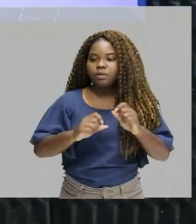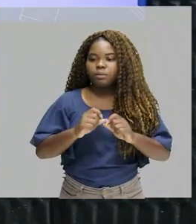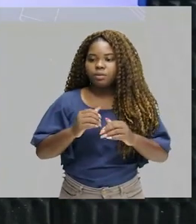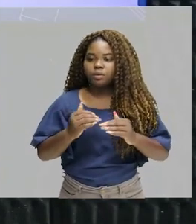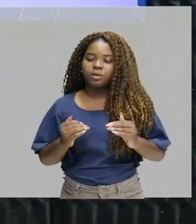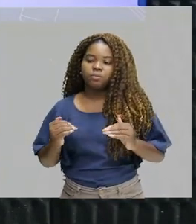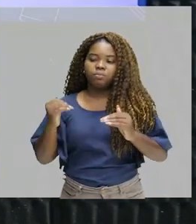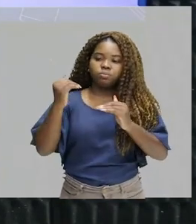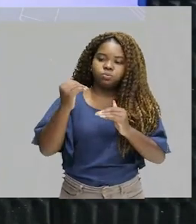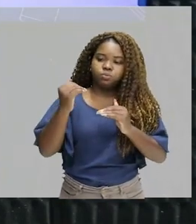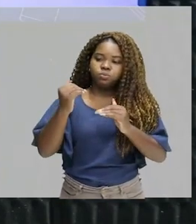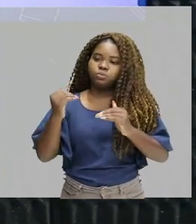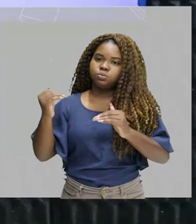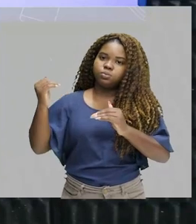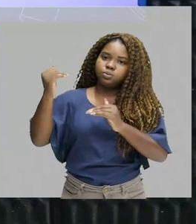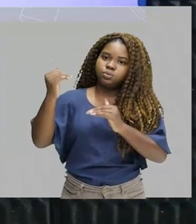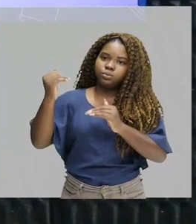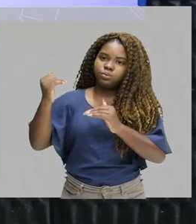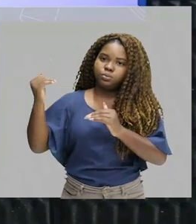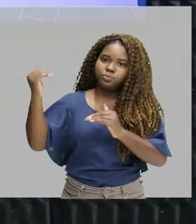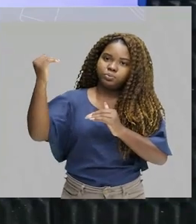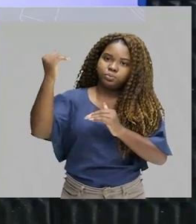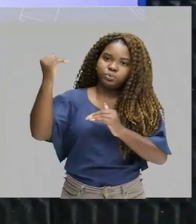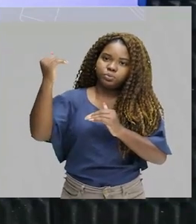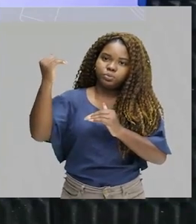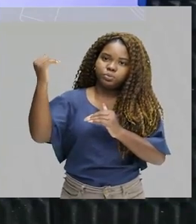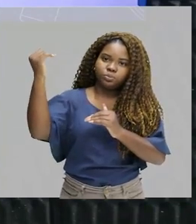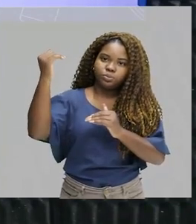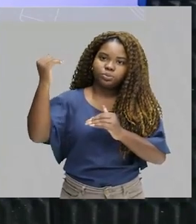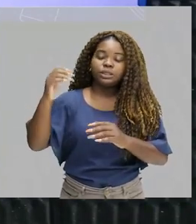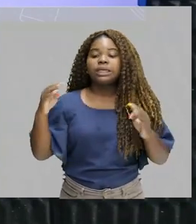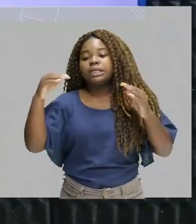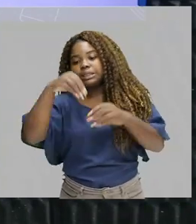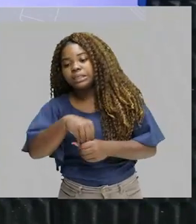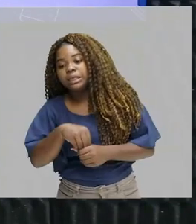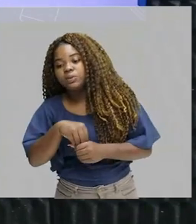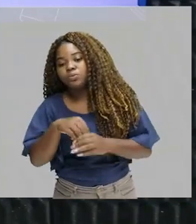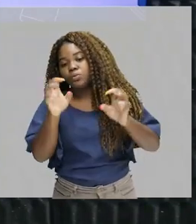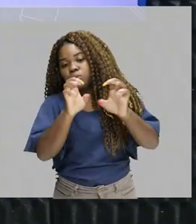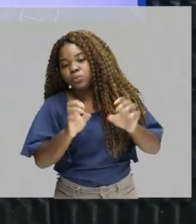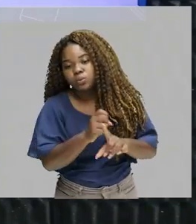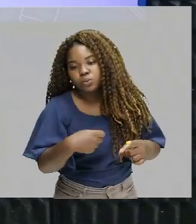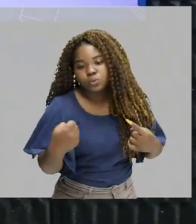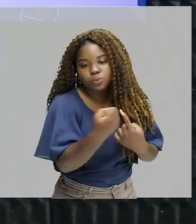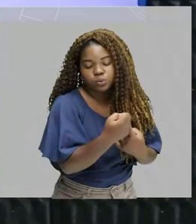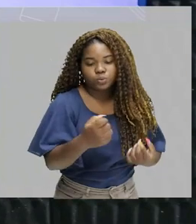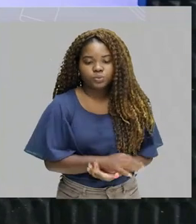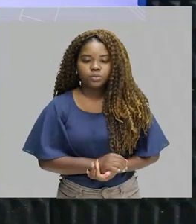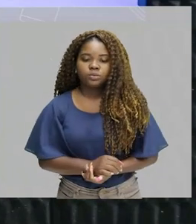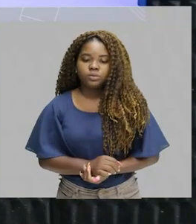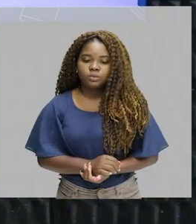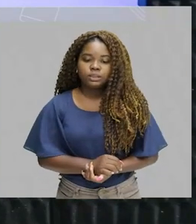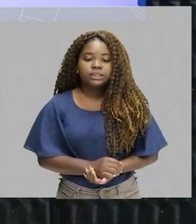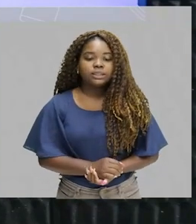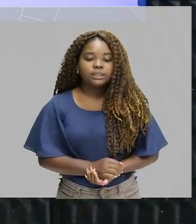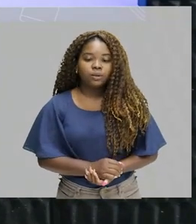ou dentro da pirâmide social dentro da estrutura social a sociedade classes é a que mais permite que isso